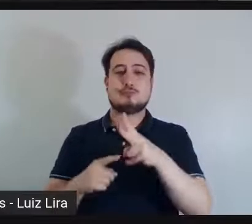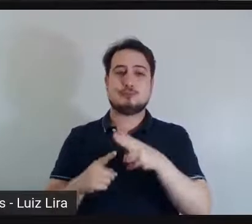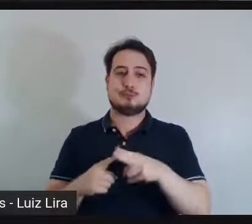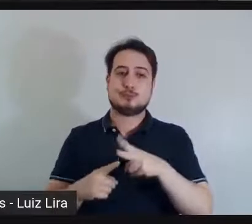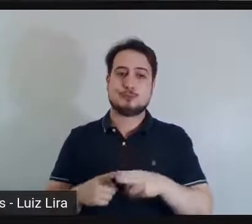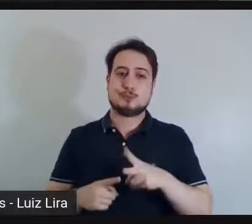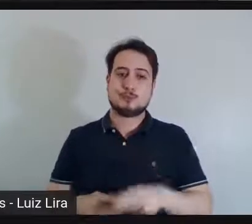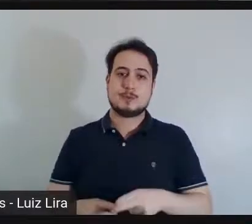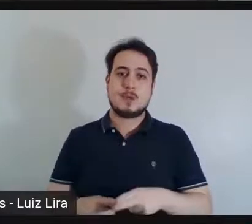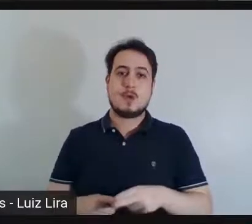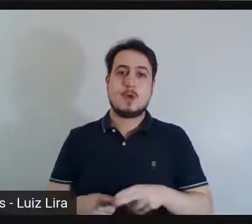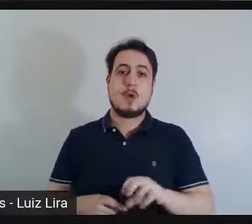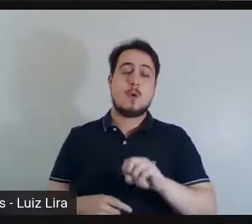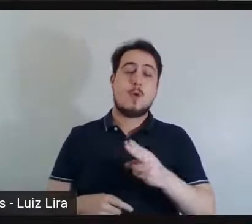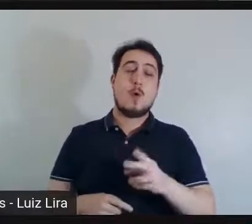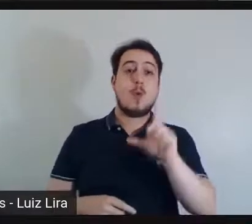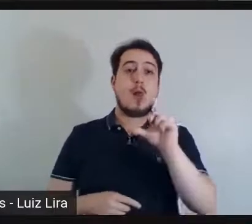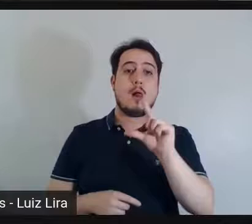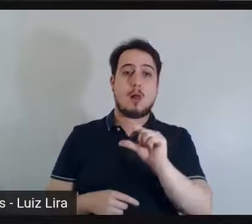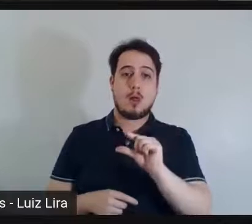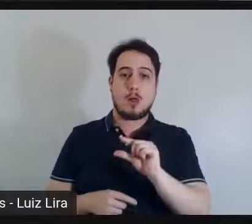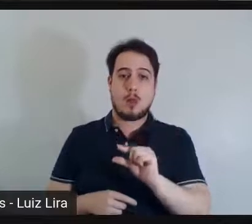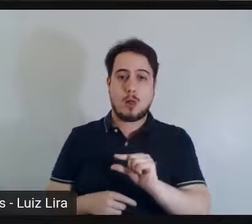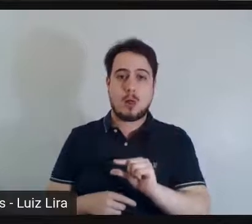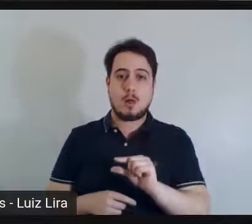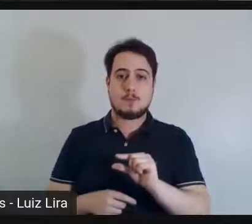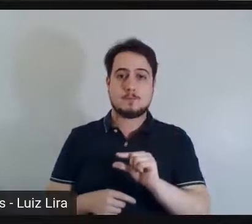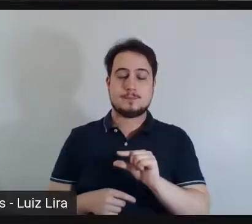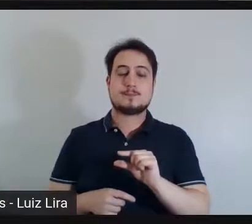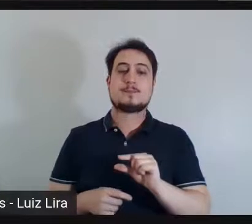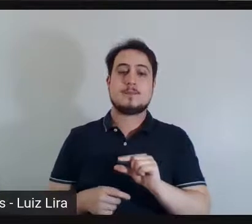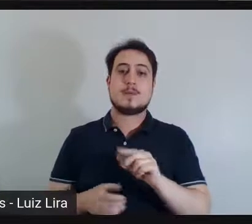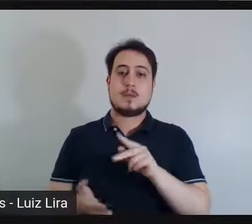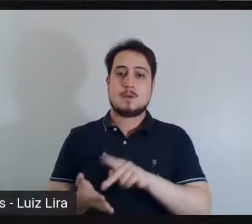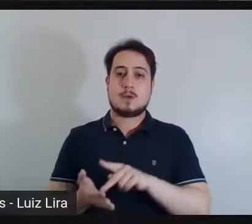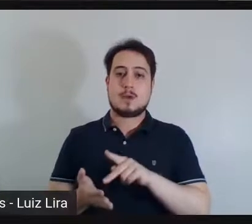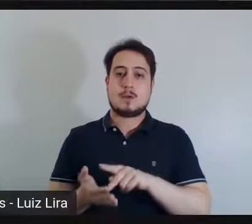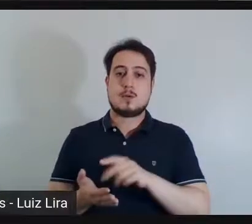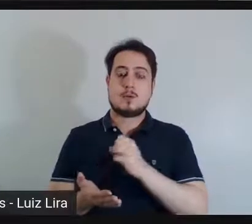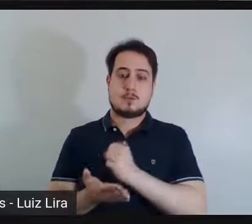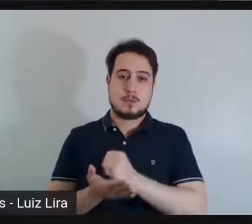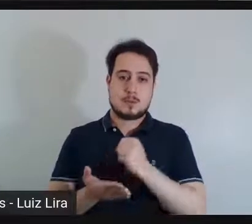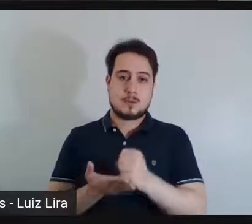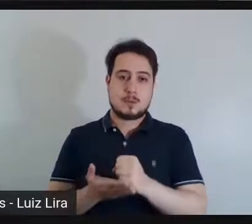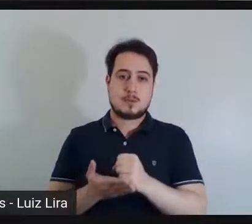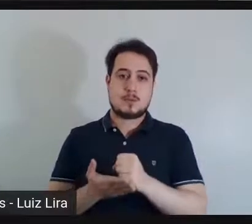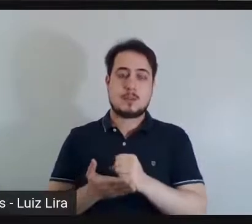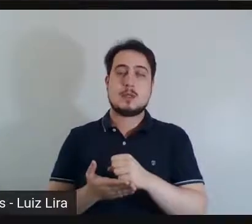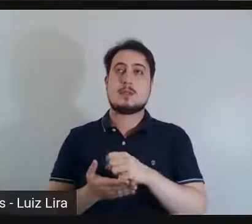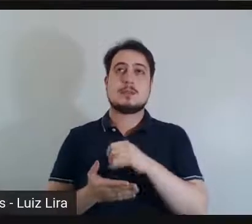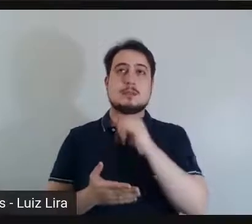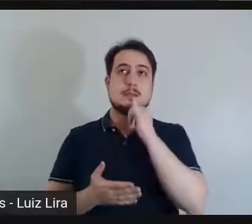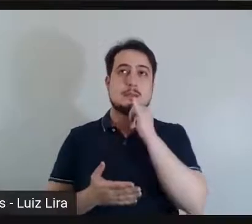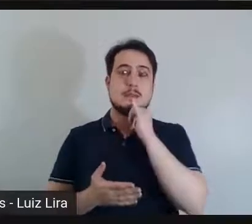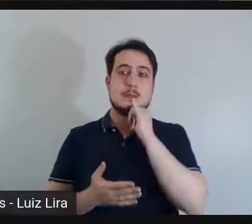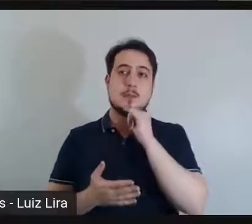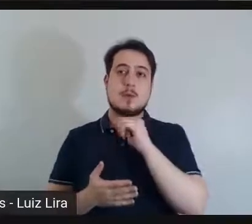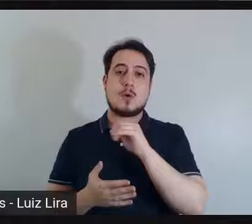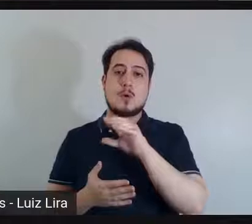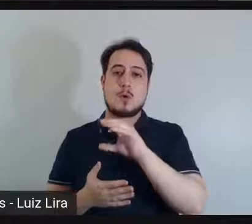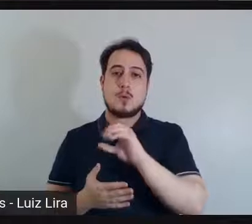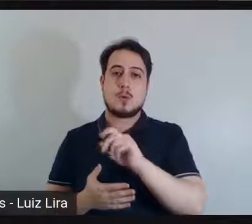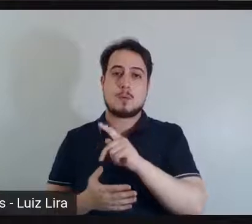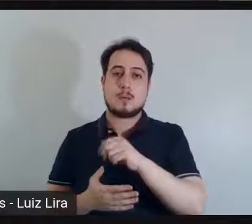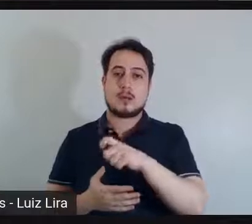que eu corte ou reduza substancialmente o meu contrato. Reserve, de repente, a cooperagem para o